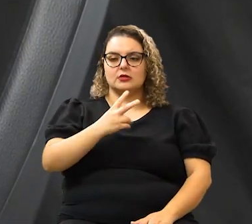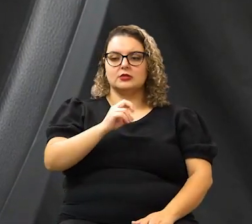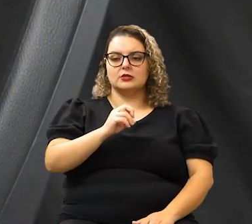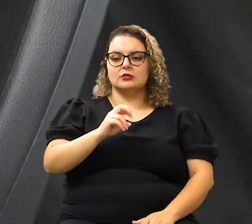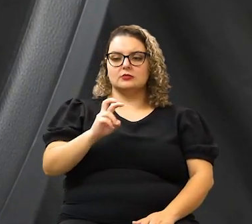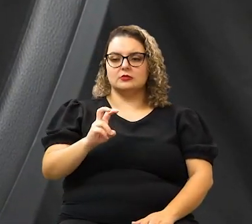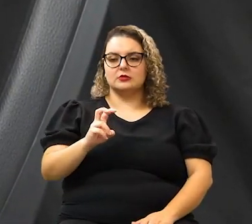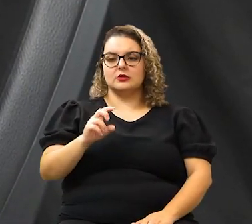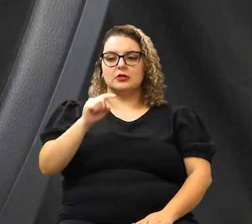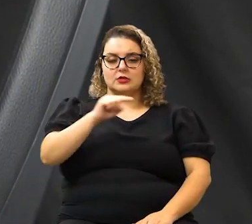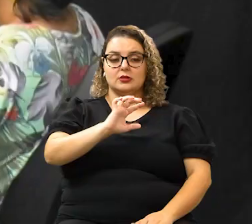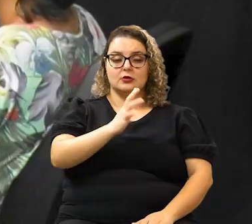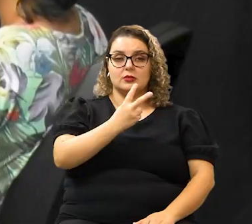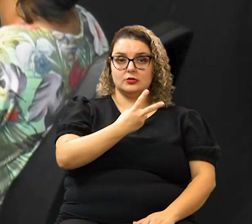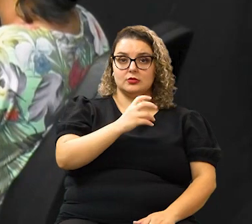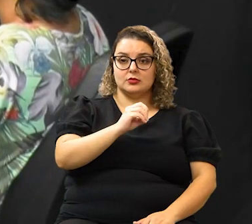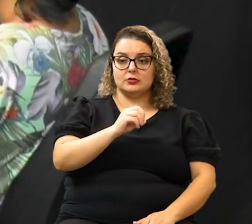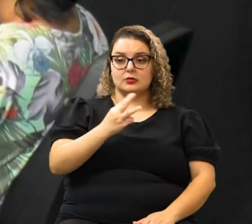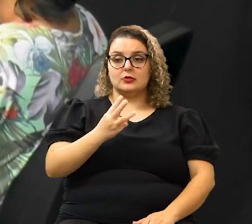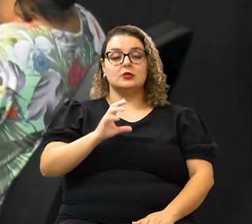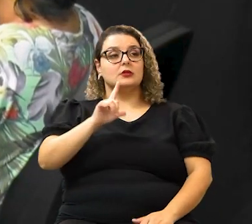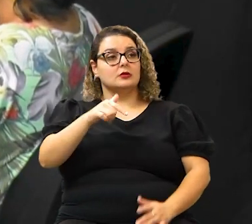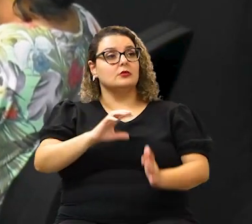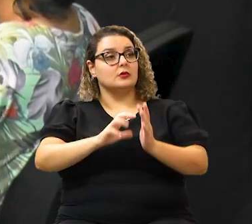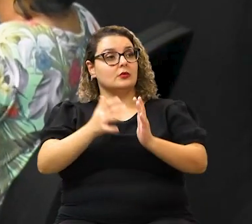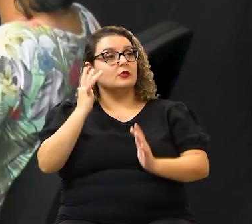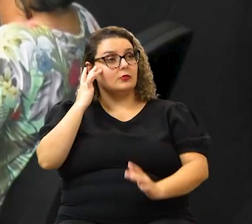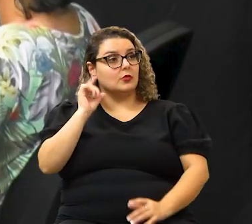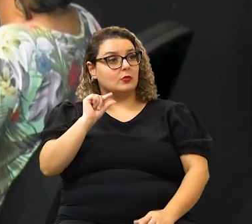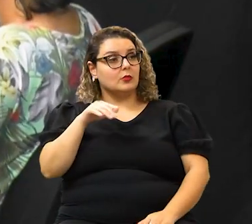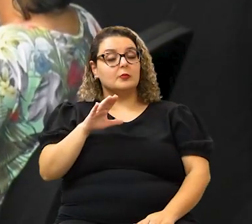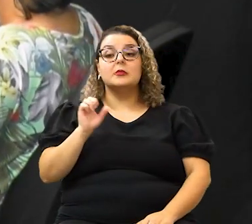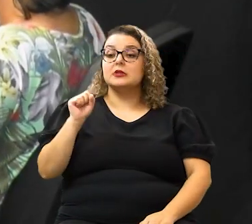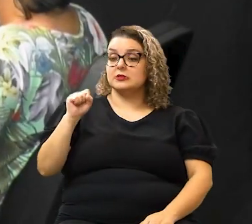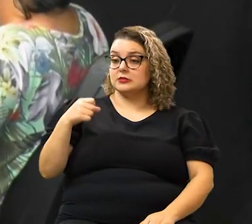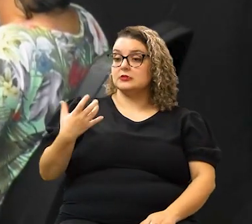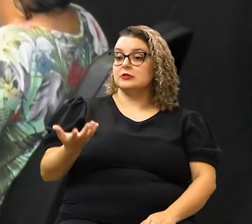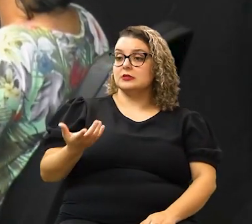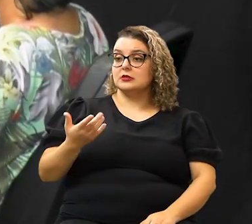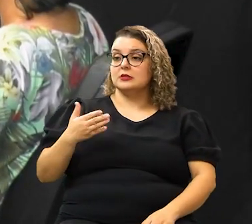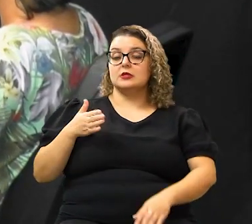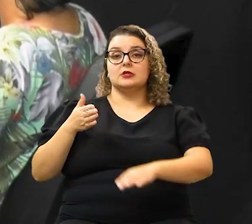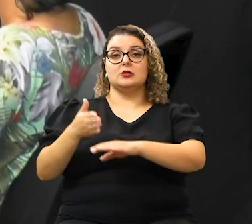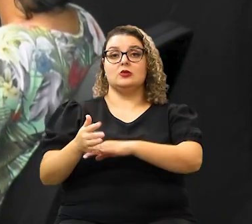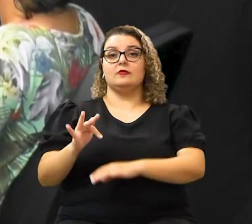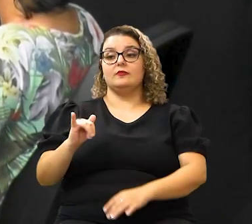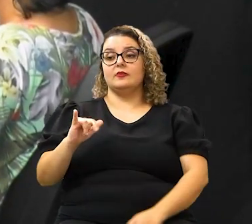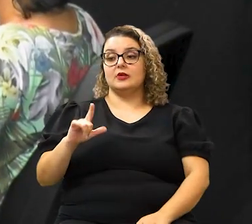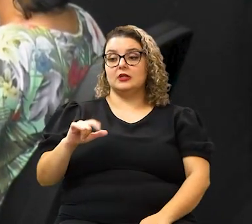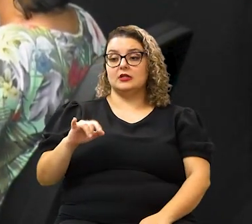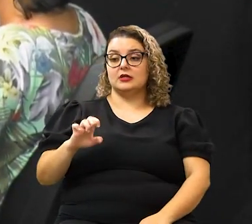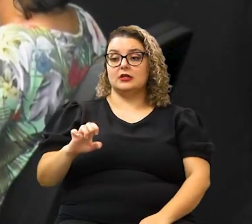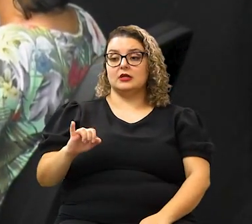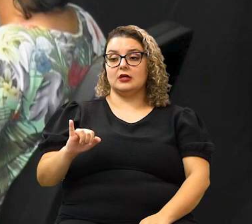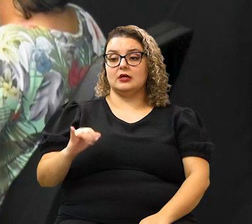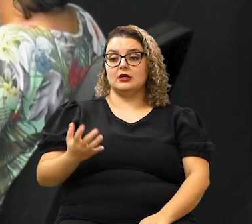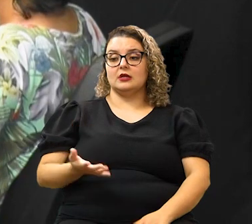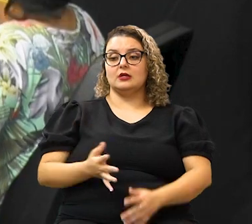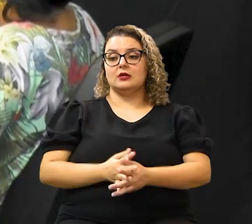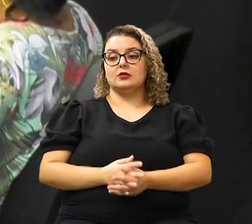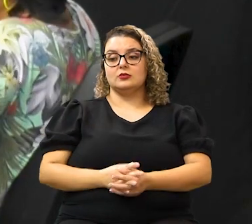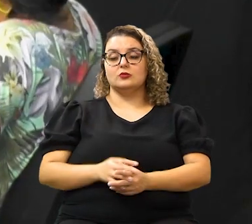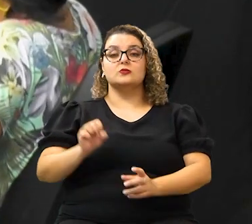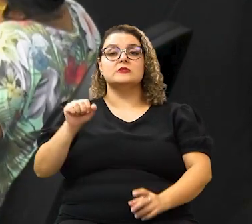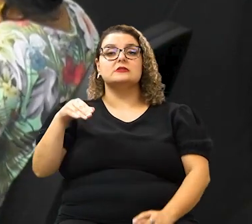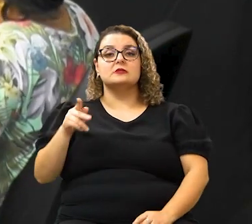que o partido já tinha amadurecido um pouco. E eu me filiei por conta do Plínio de Arruda Sampaio, que ele era,